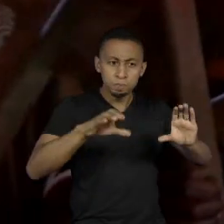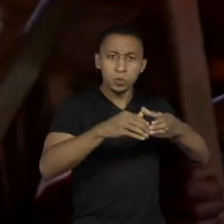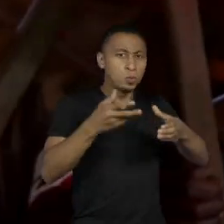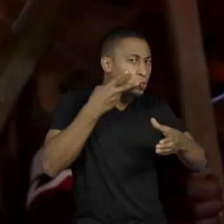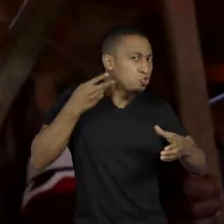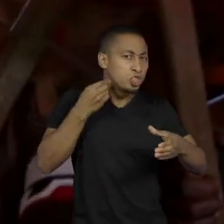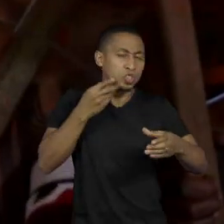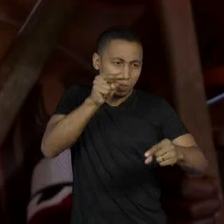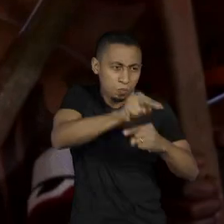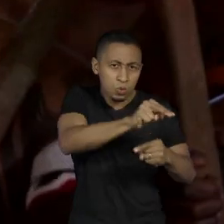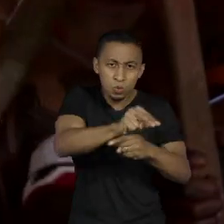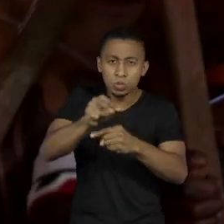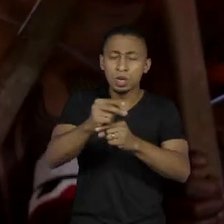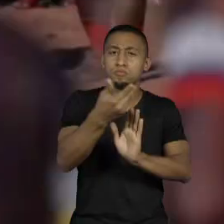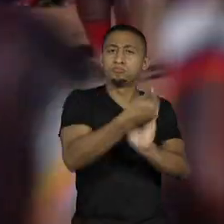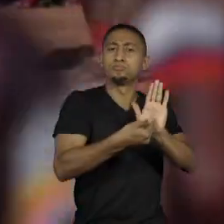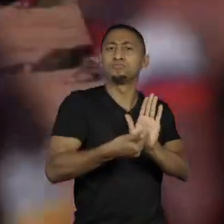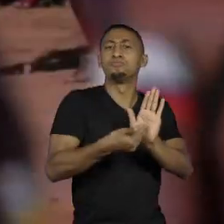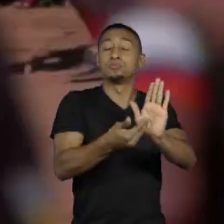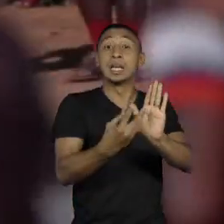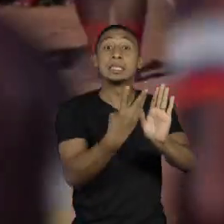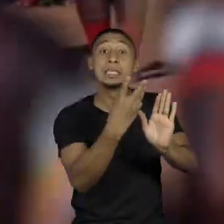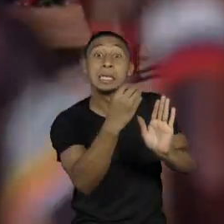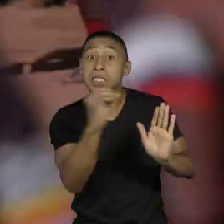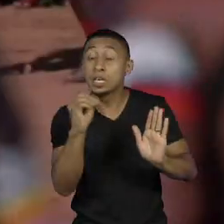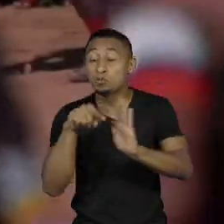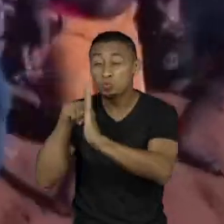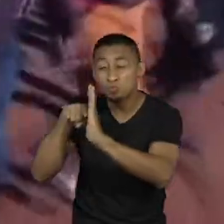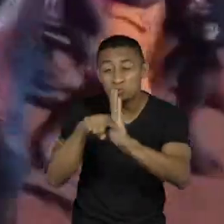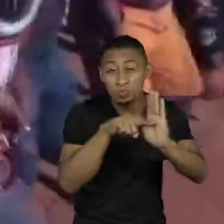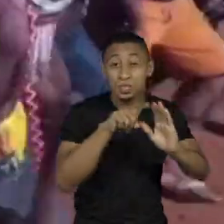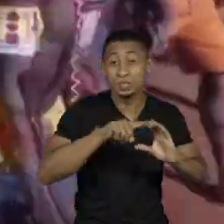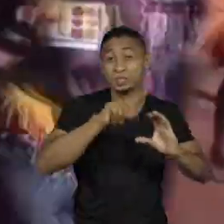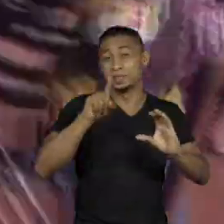foi baseado em 300 estudos científicos.